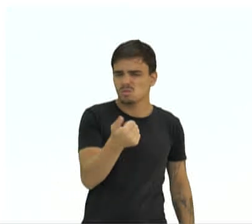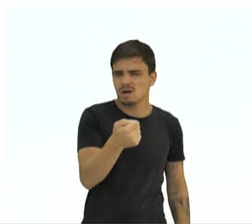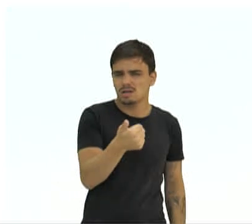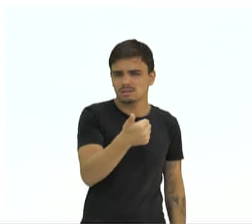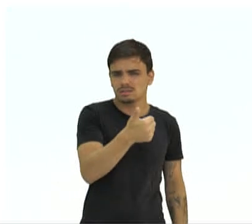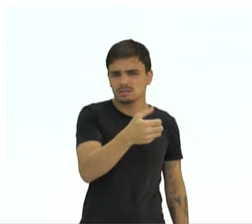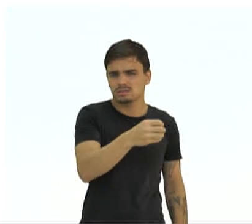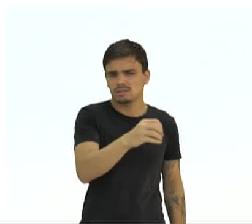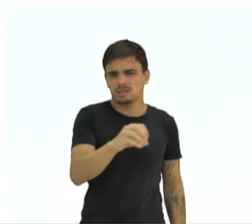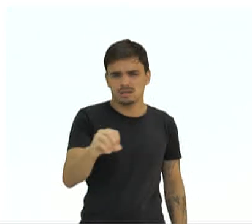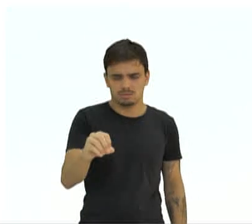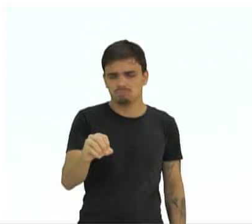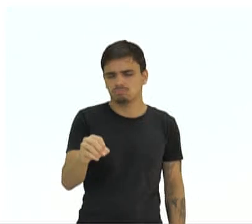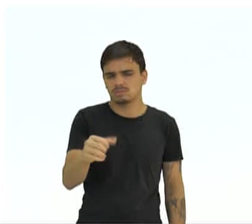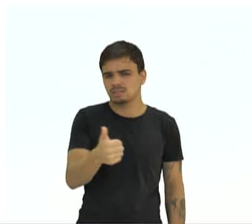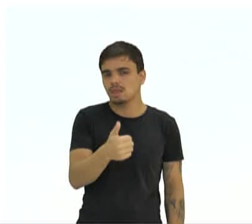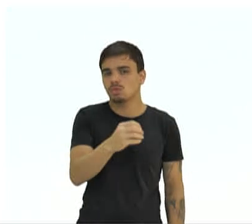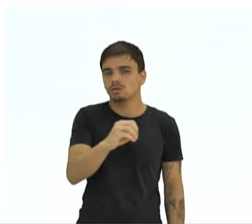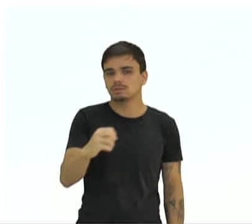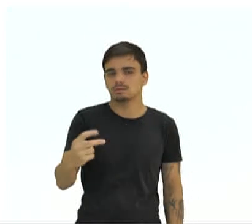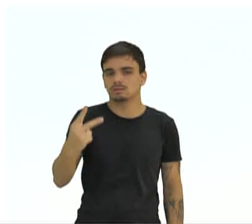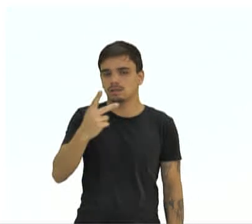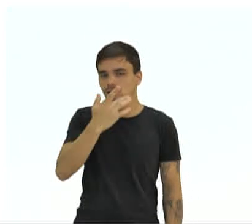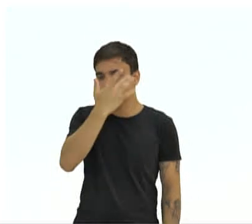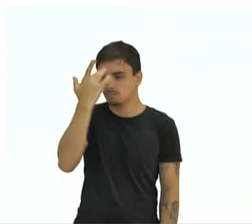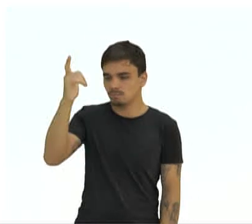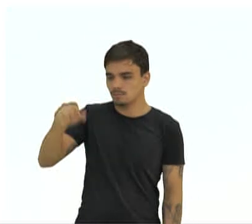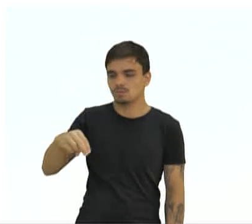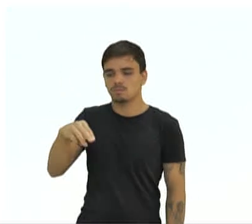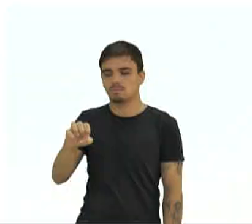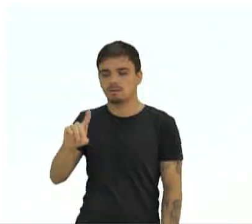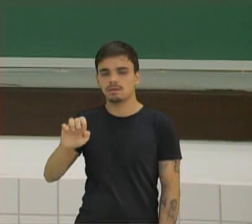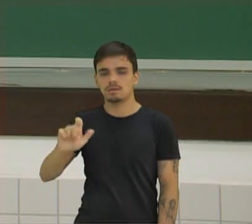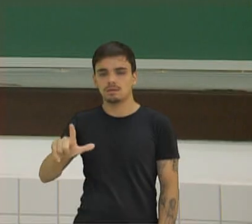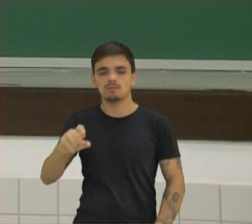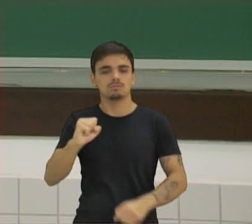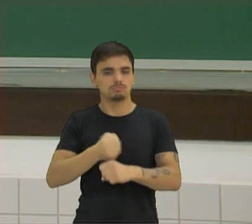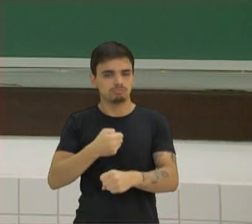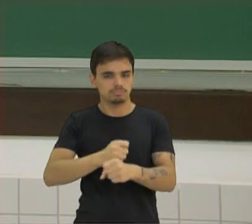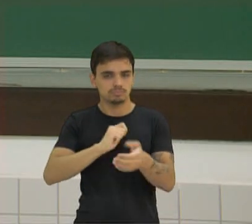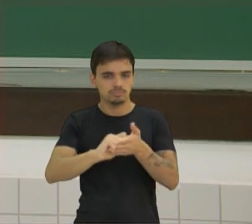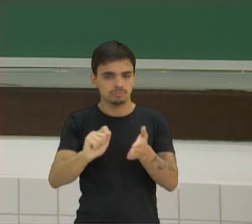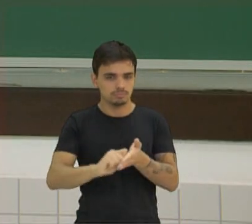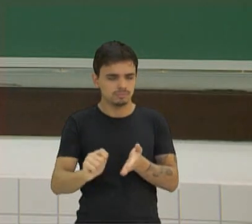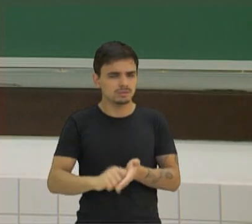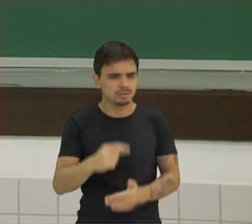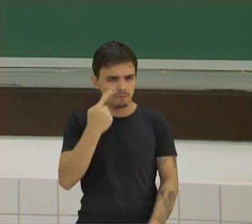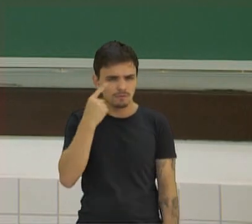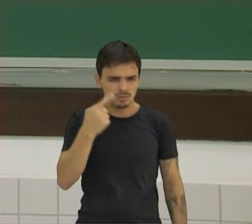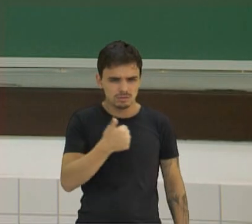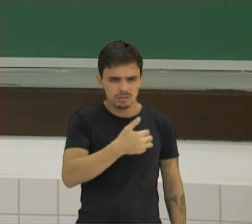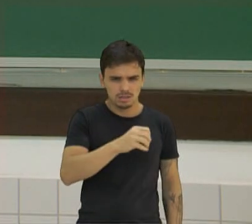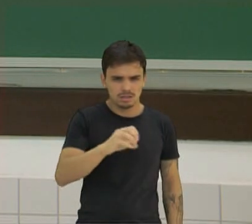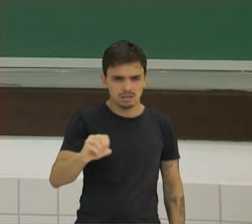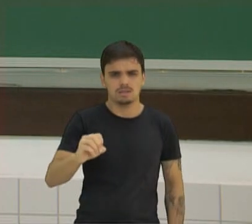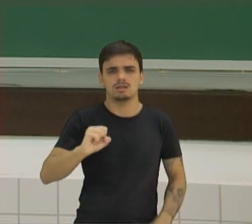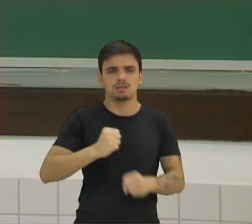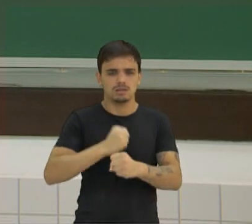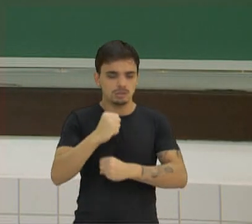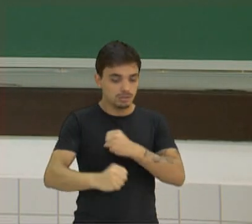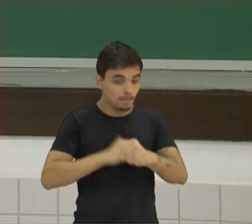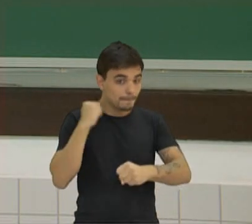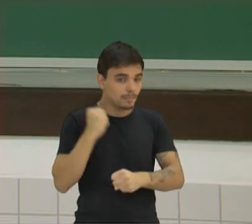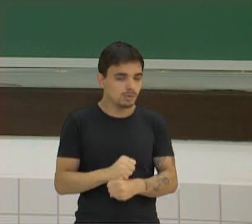quase 100 102 anos depois que Mendel escrever o seu a sua obra 1865 100 anos depois que o medo